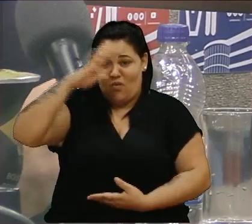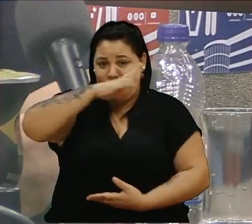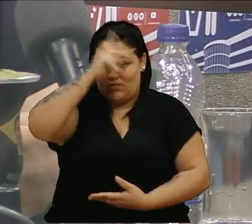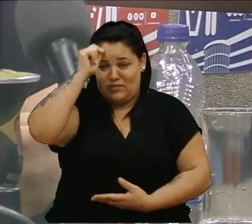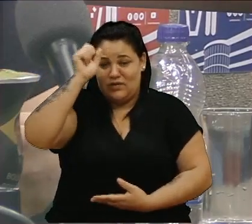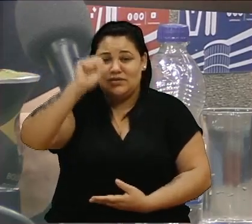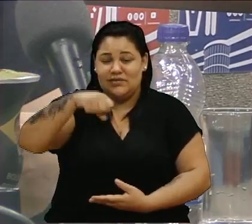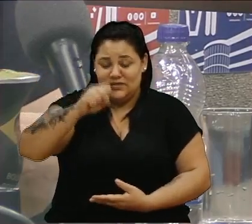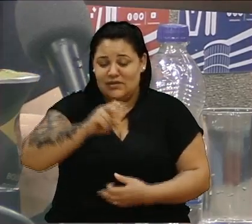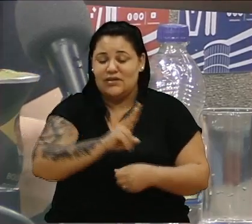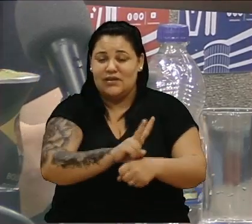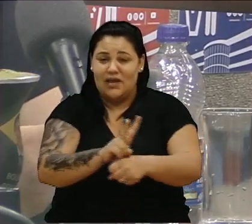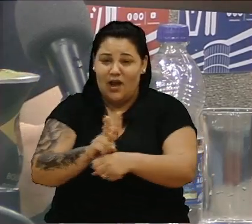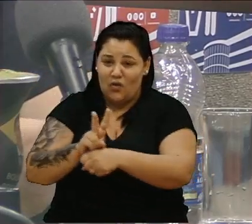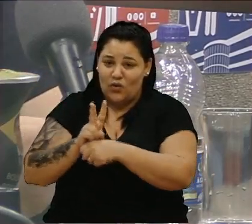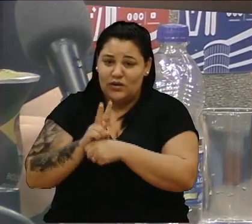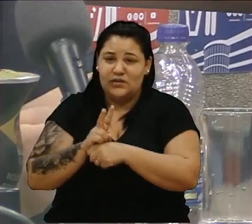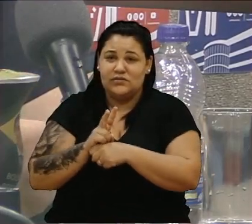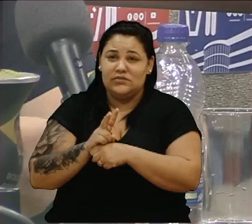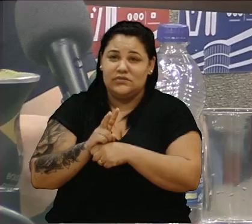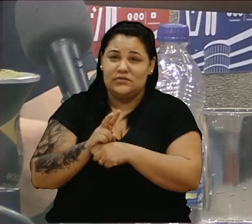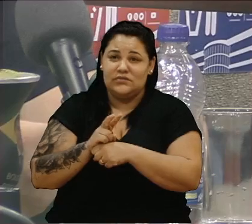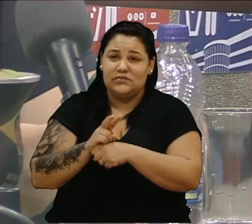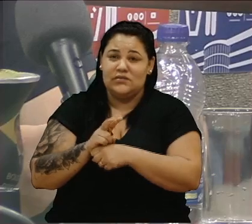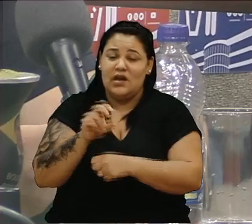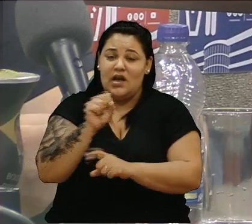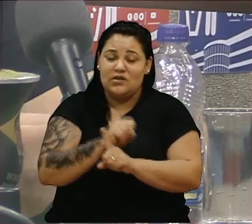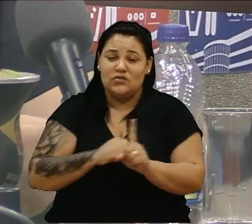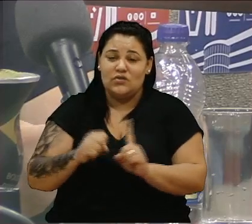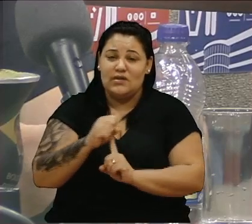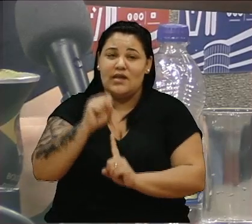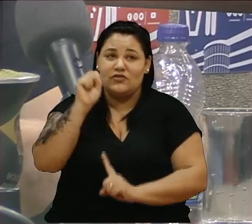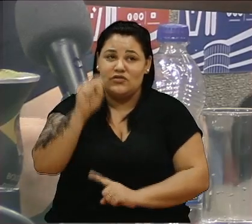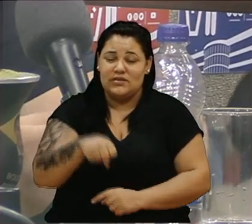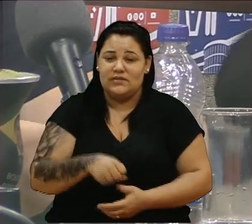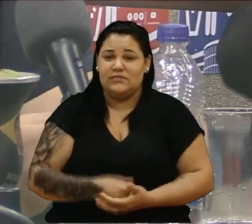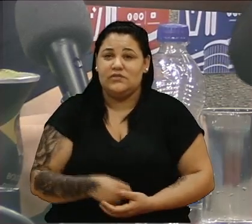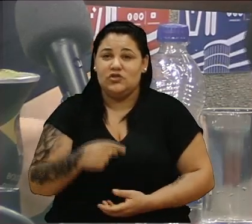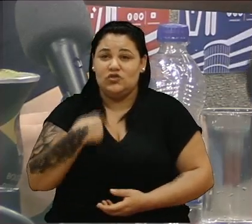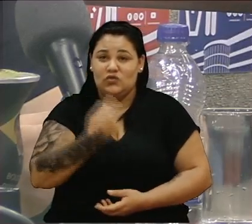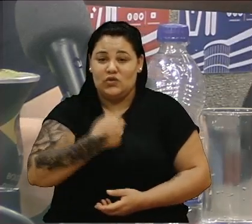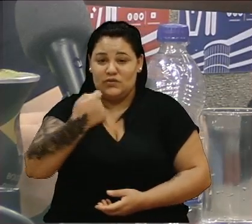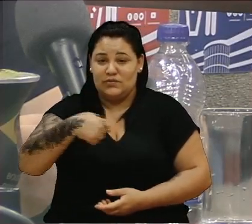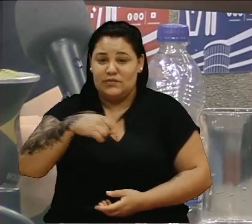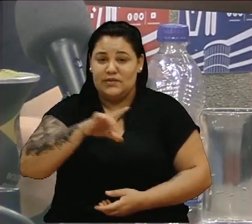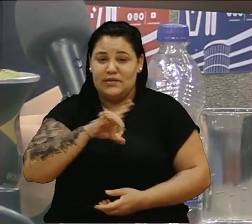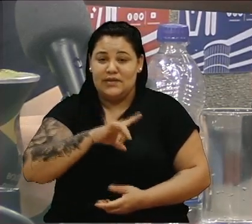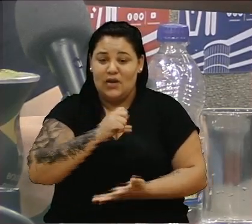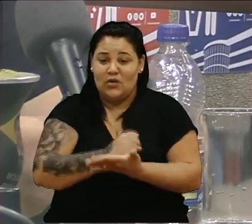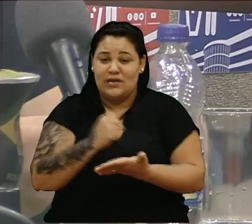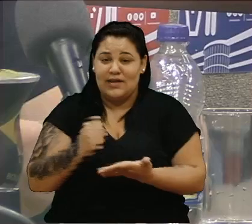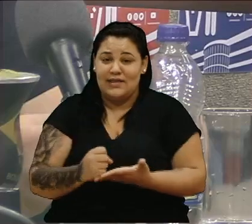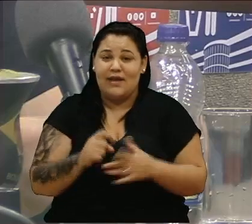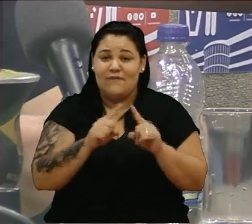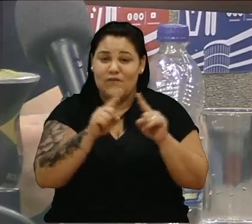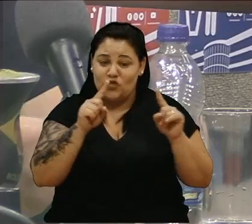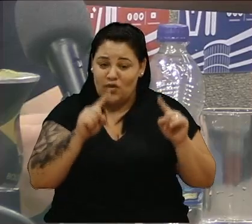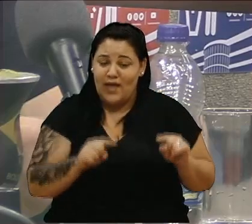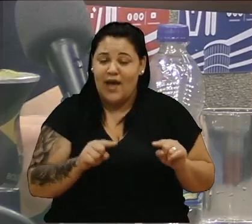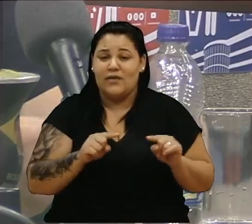está protegendo a sociedade, sim. Nós precisamos de mais efetivos. Já